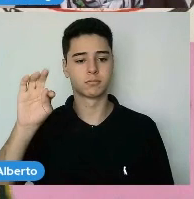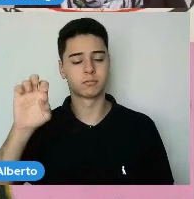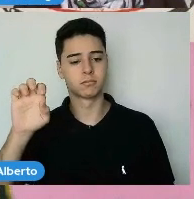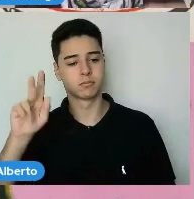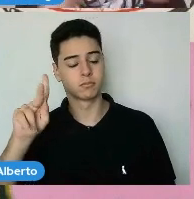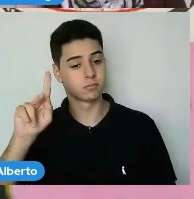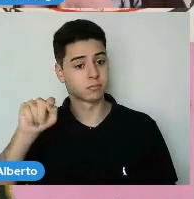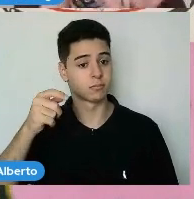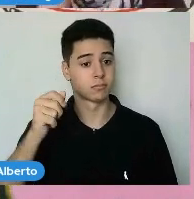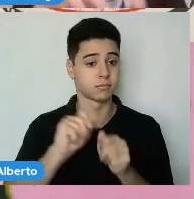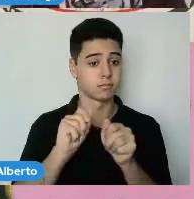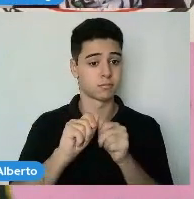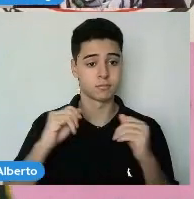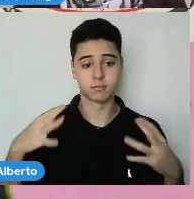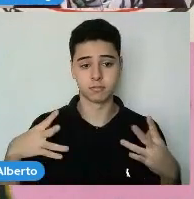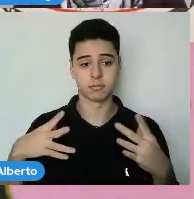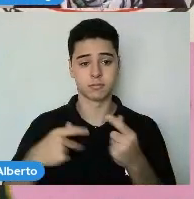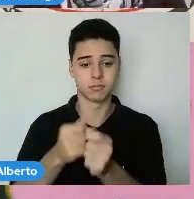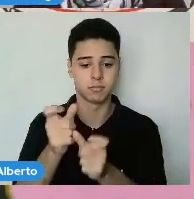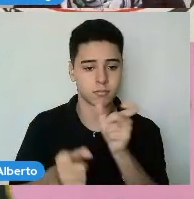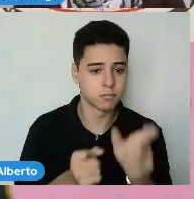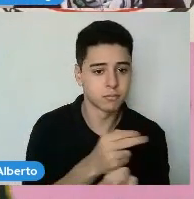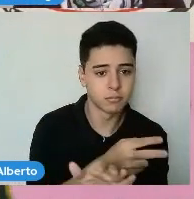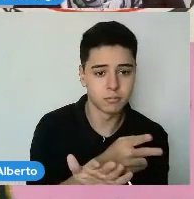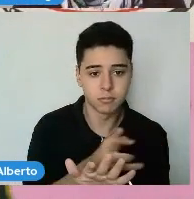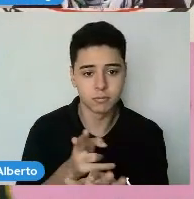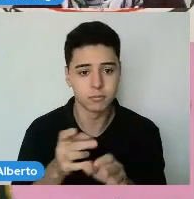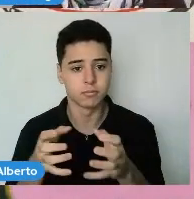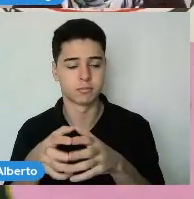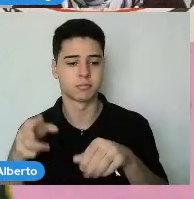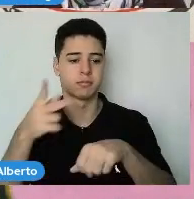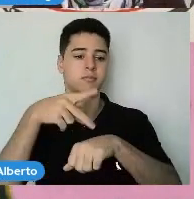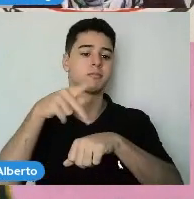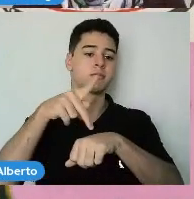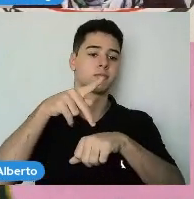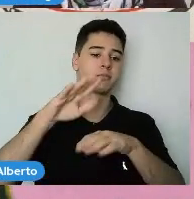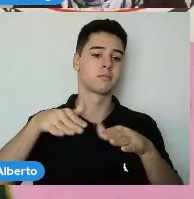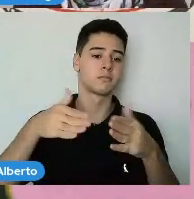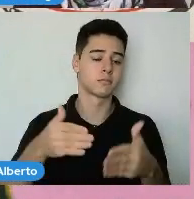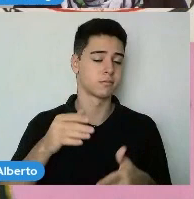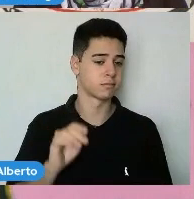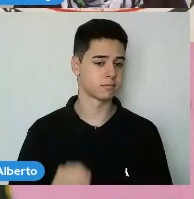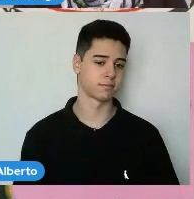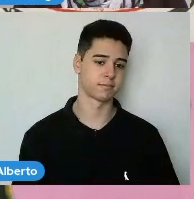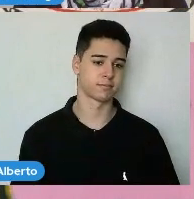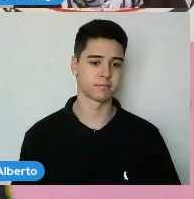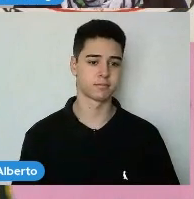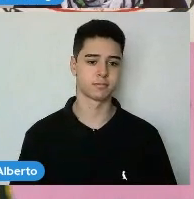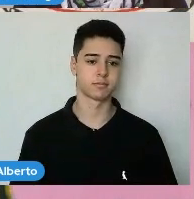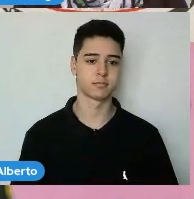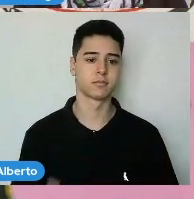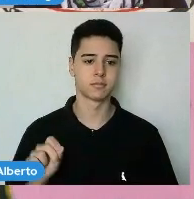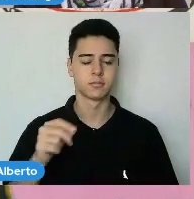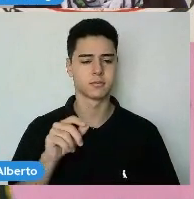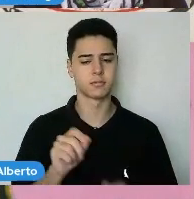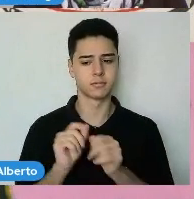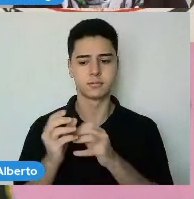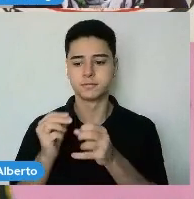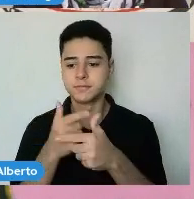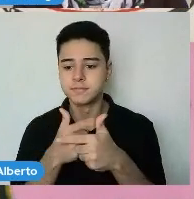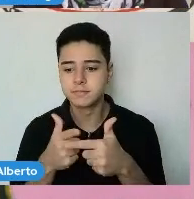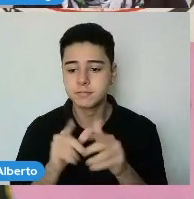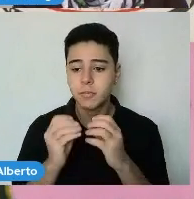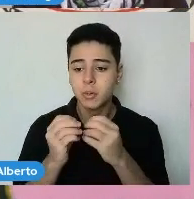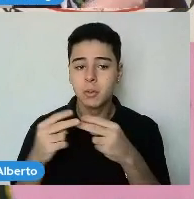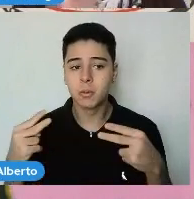para esse pessoal aí na praça. É isso, né? O que ele tá problematizando aí é isso, né?